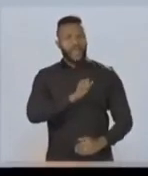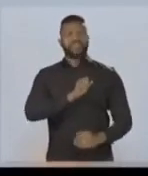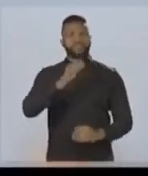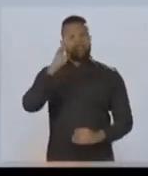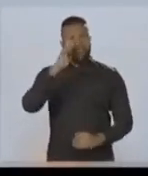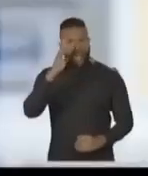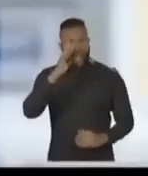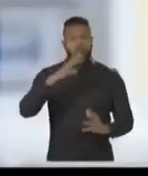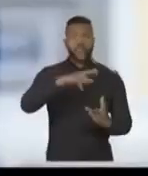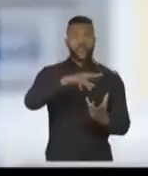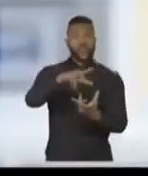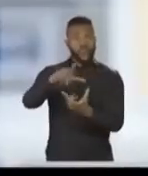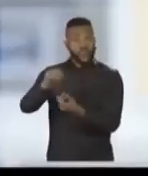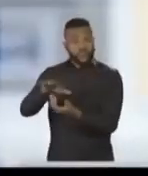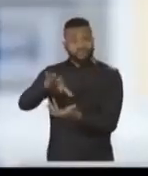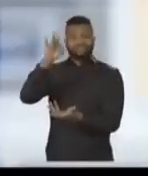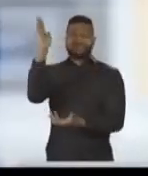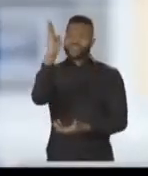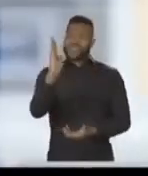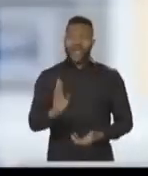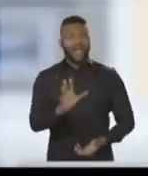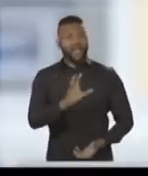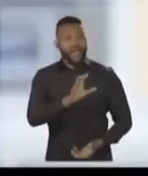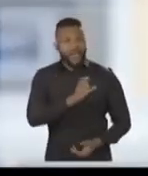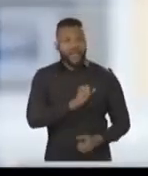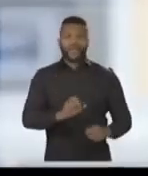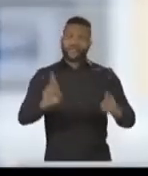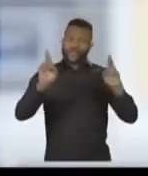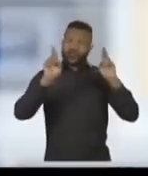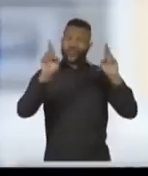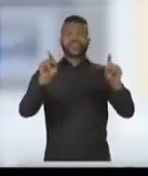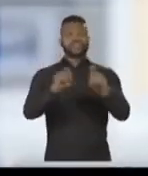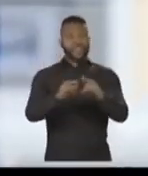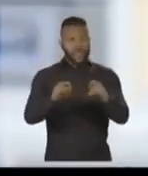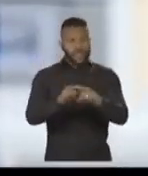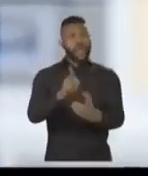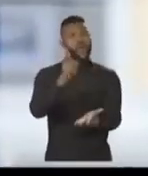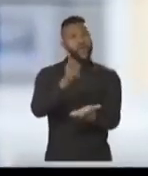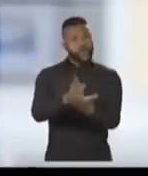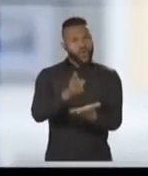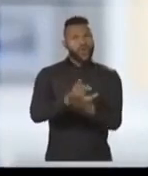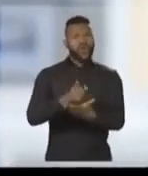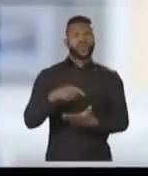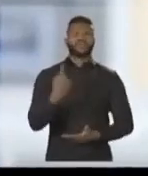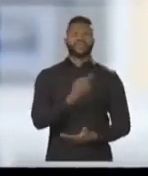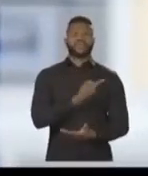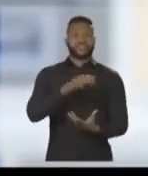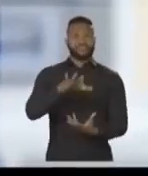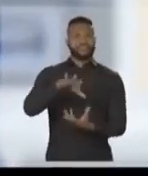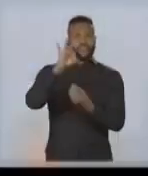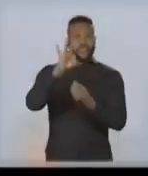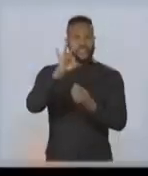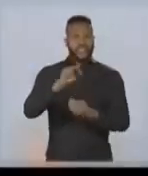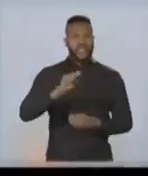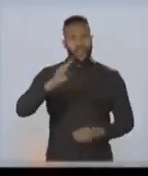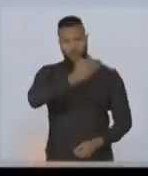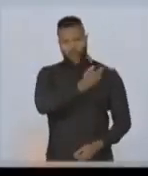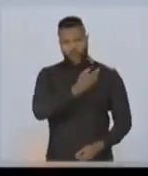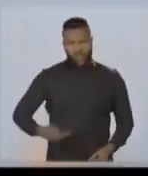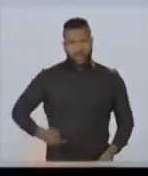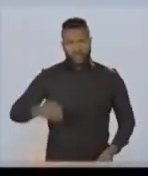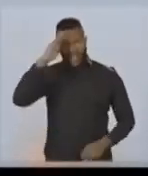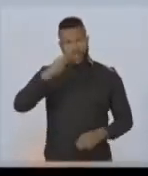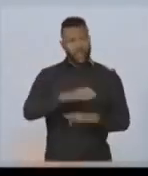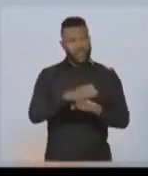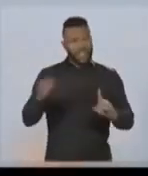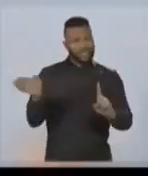admirada no mundo inteiro. Aliás, o mundo ama os brasileiros e torce também pela sobrevivência da nossa democracia. Ditadura